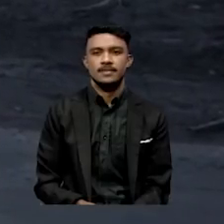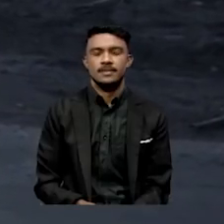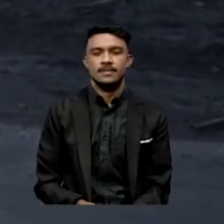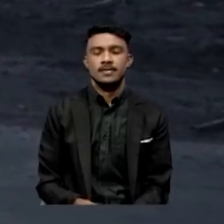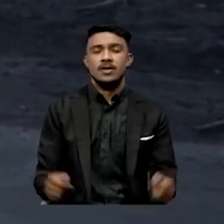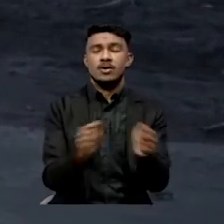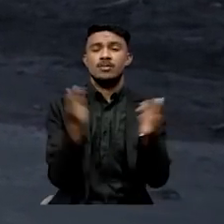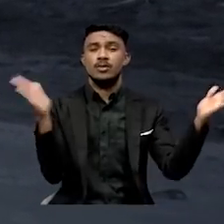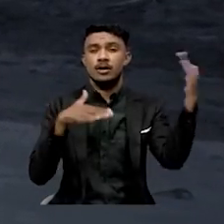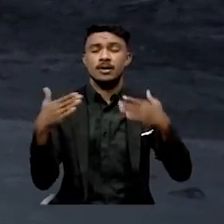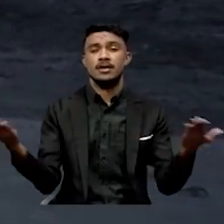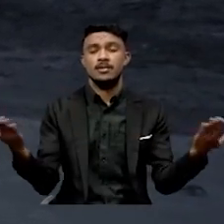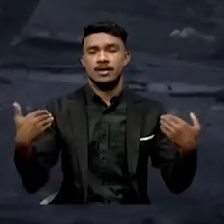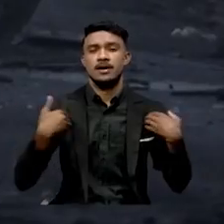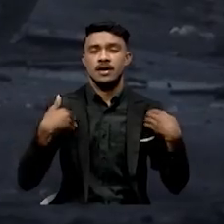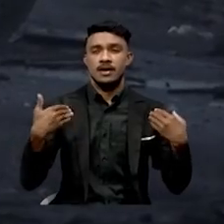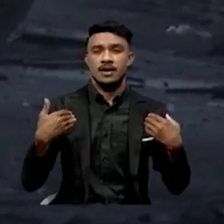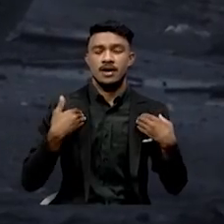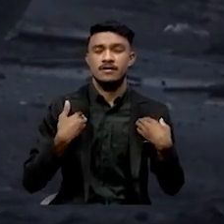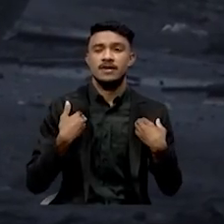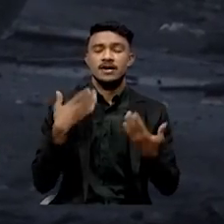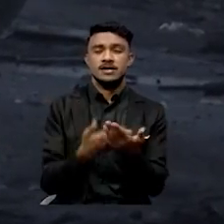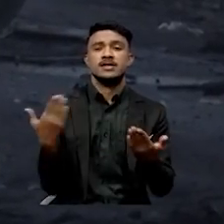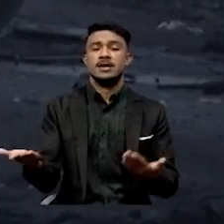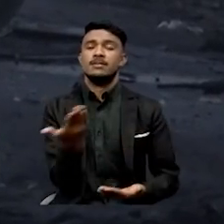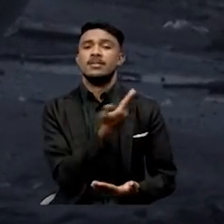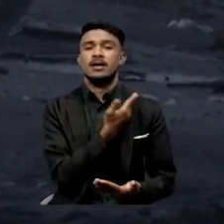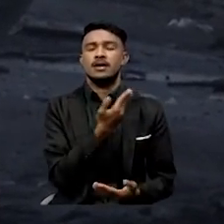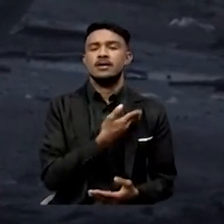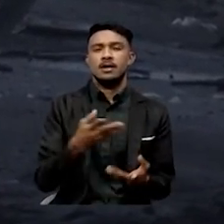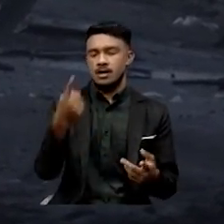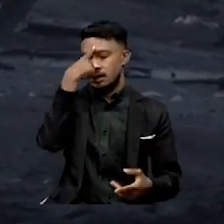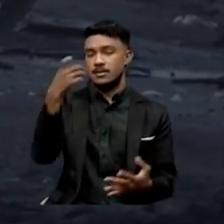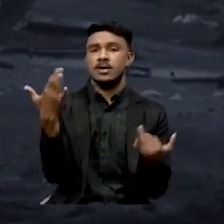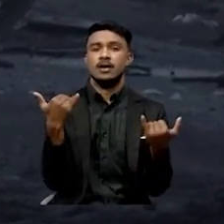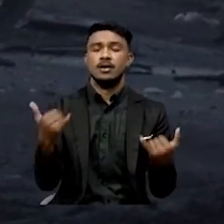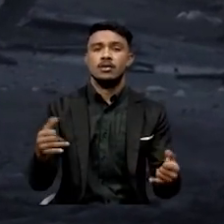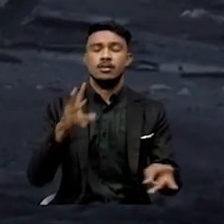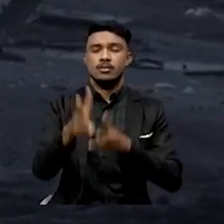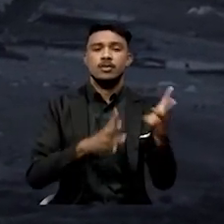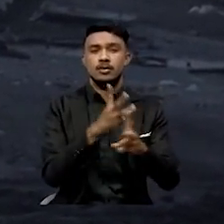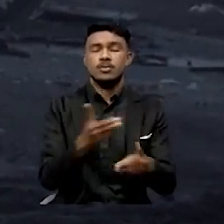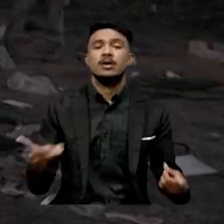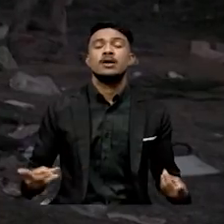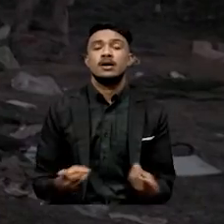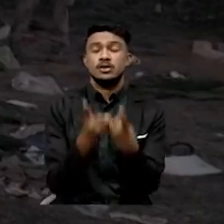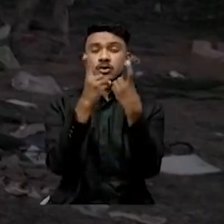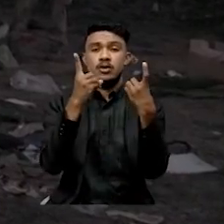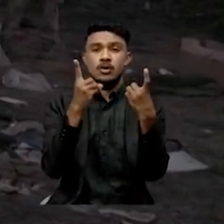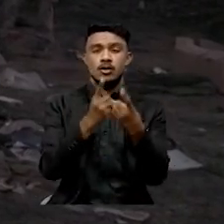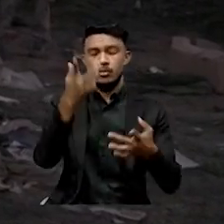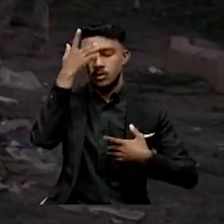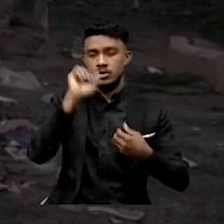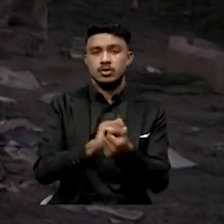O problema nebe acontece se são folin sae, tamba da daune, mundo a suruhela problema, pandemia COVID-19,